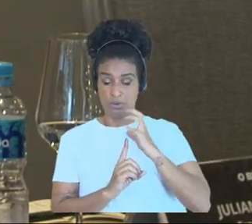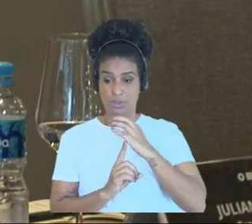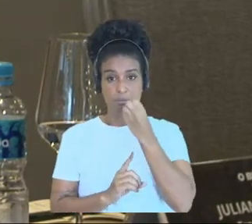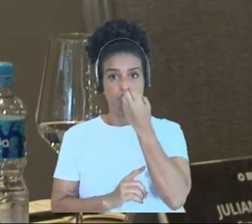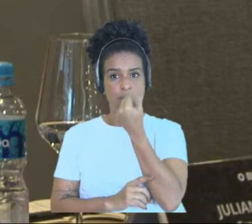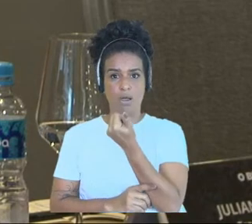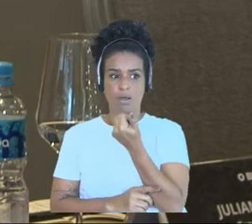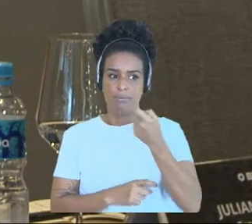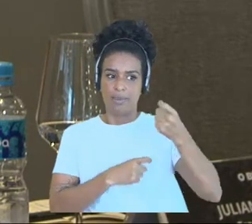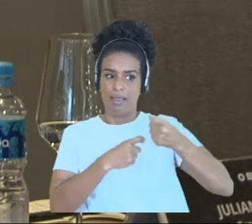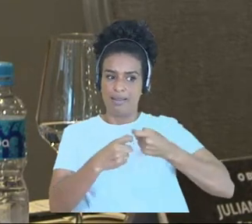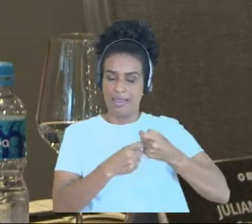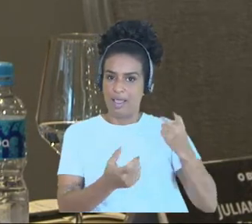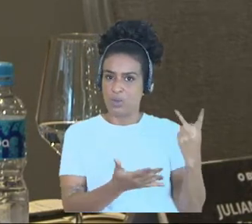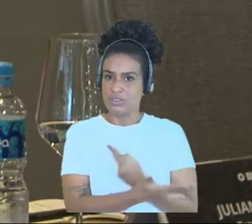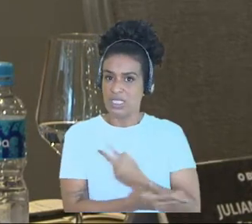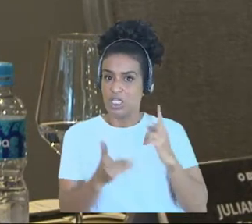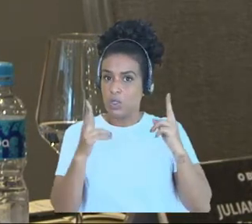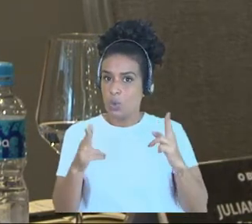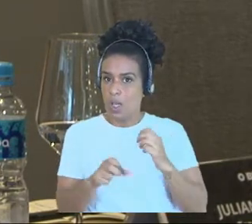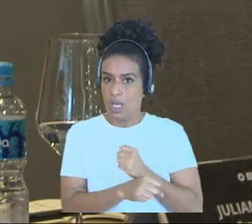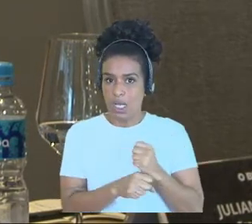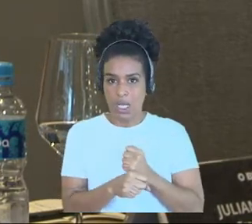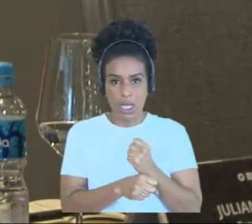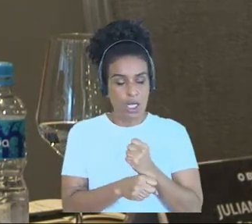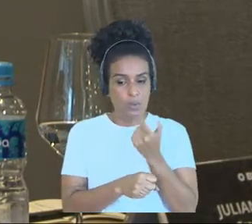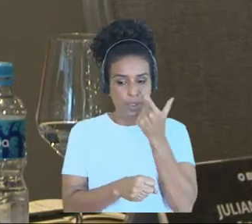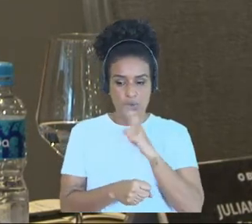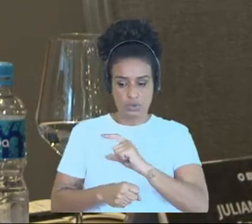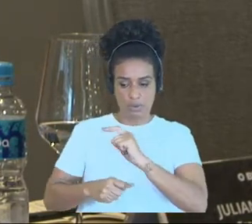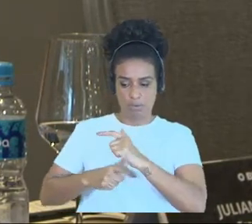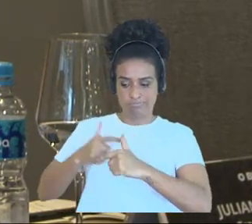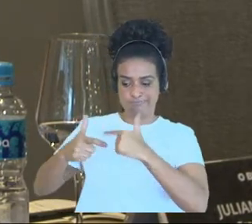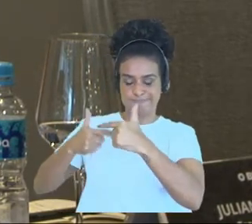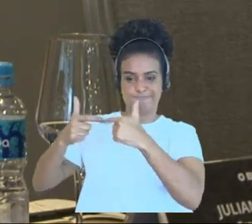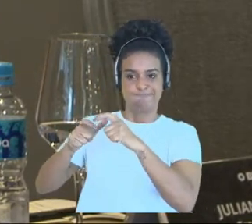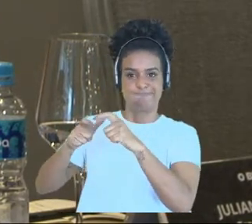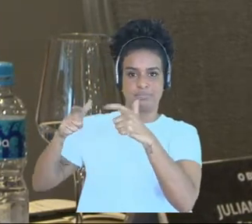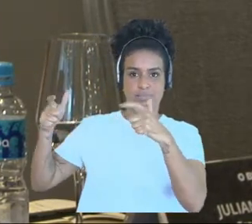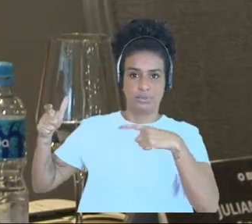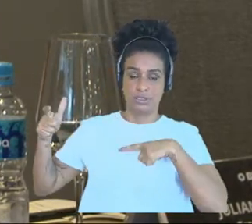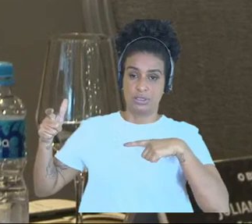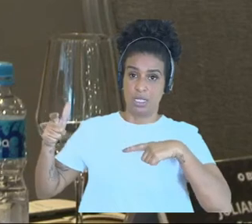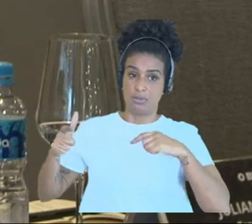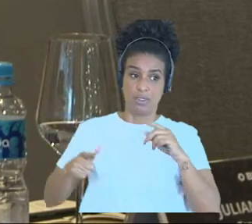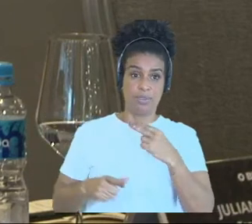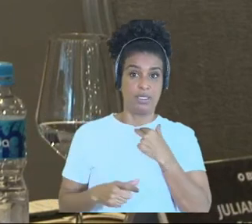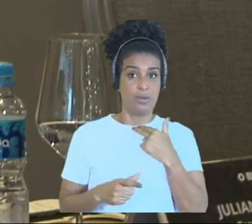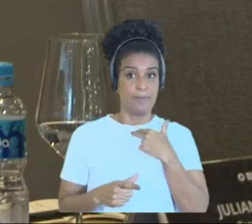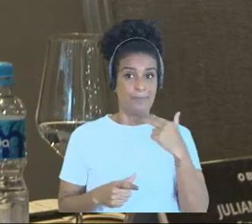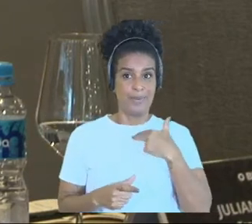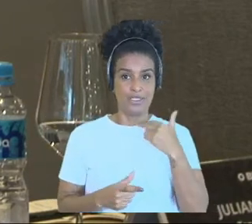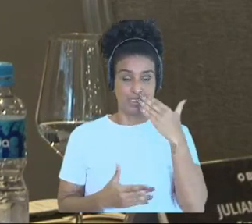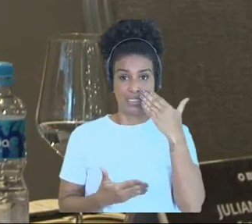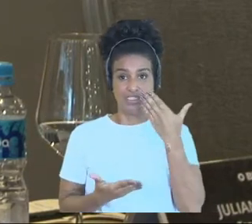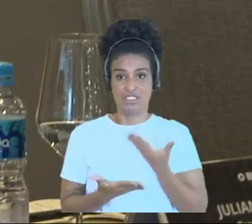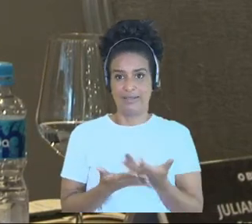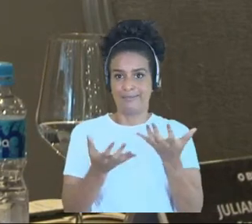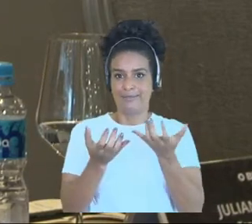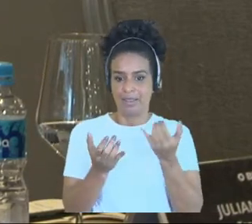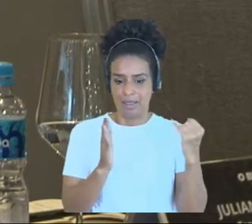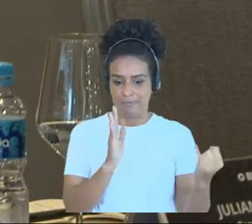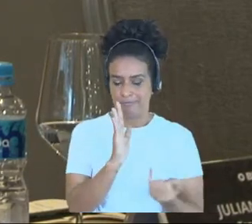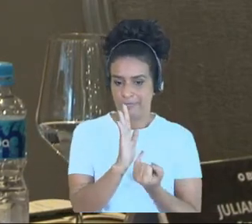guerra no que vem para fazer o mesmo movimento. Assim como a gente não pode torcer para continuar tendo inflação e puxando a arrecadação. A gente também teve um